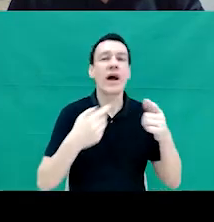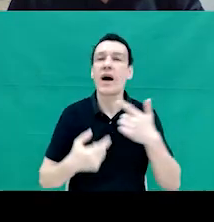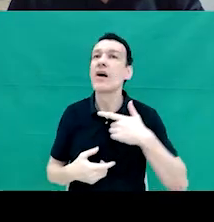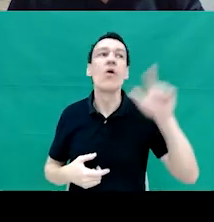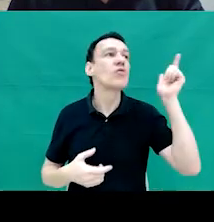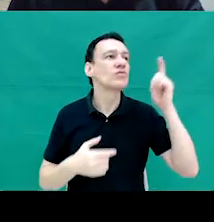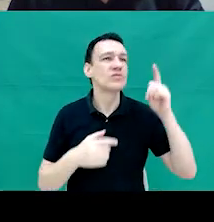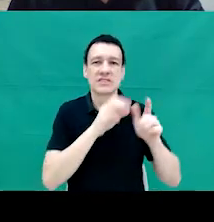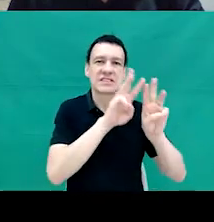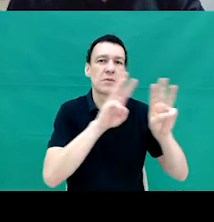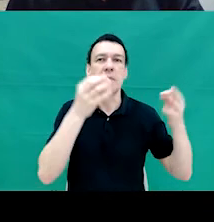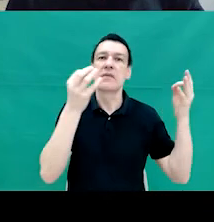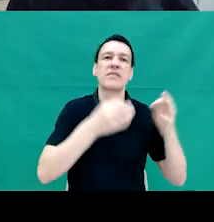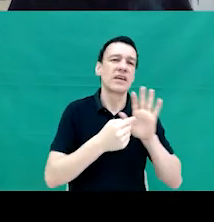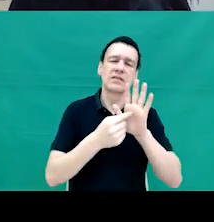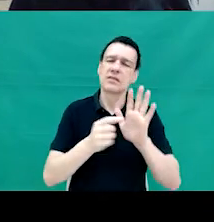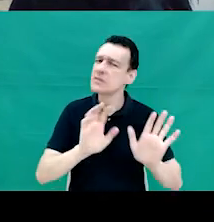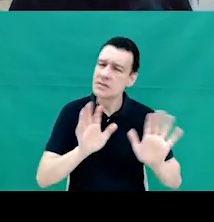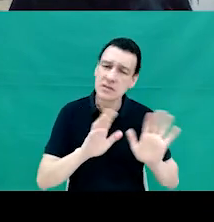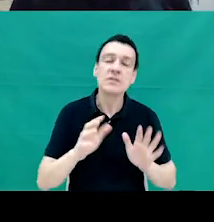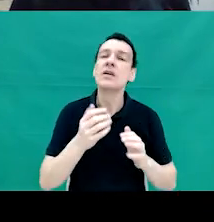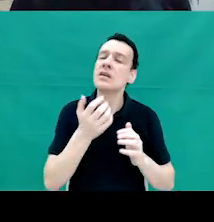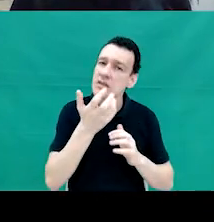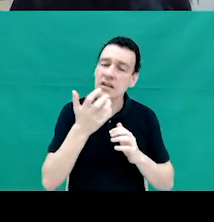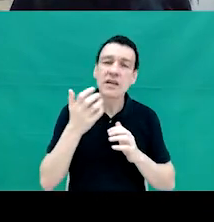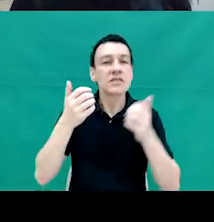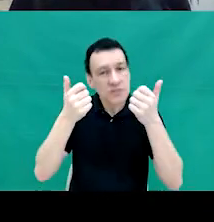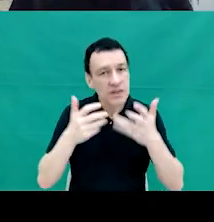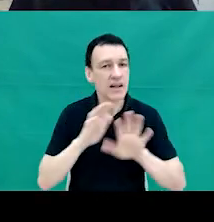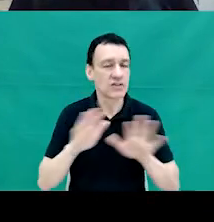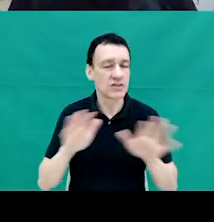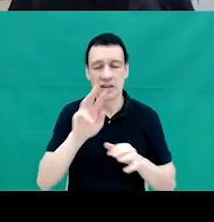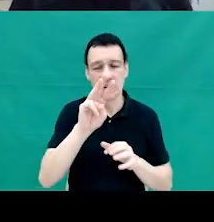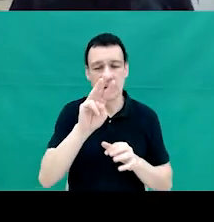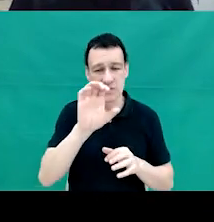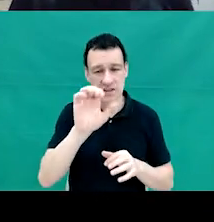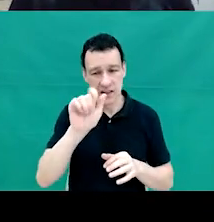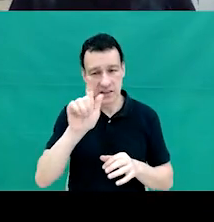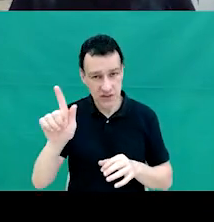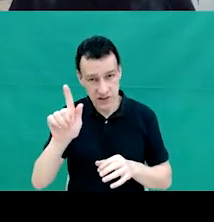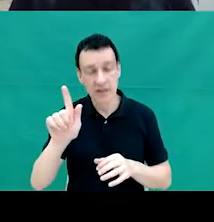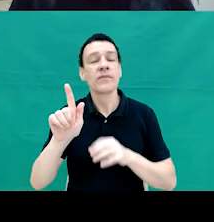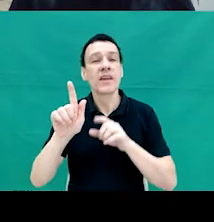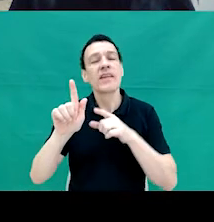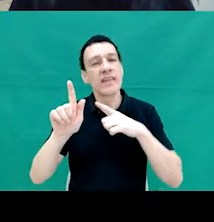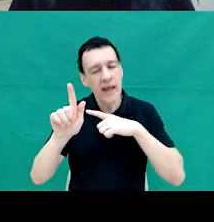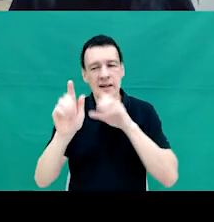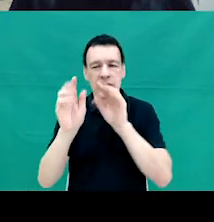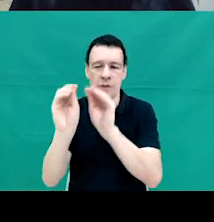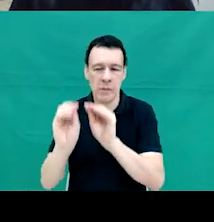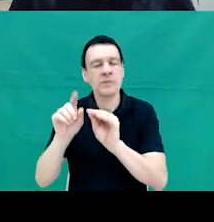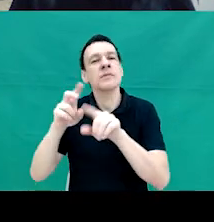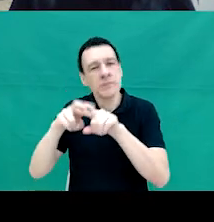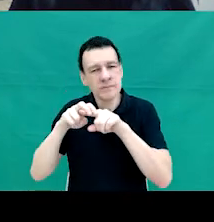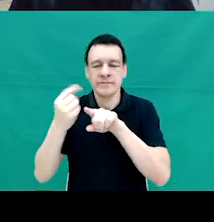eco, uma ressonância da própria heurística como uma influência na sua construção. Então, a gente vê